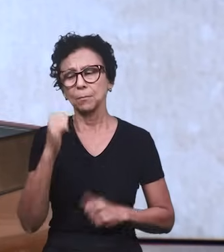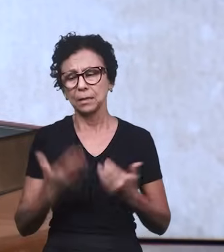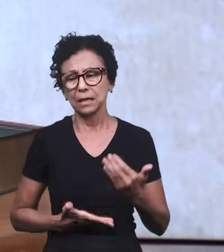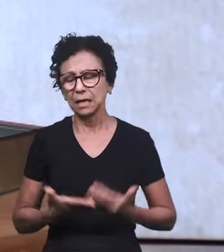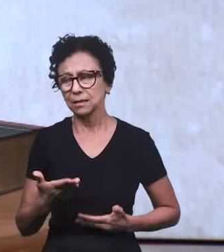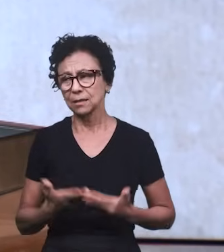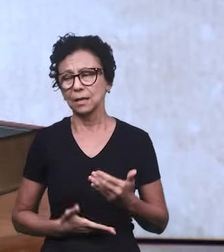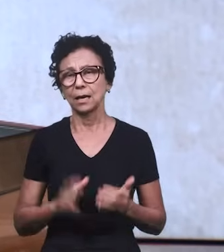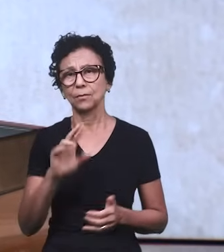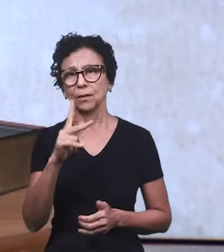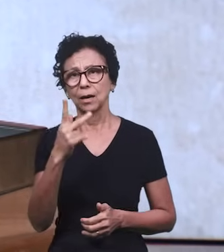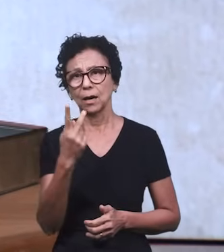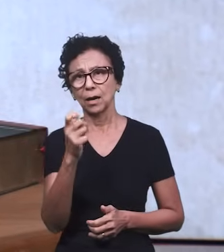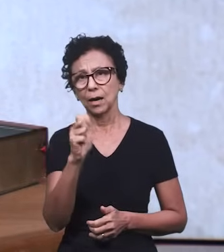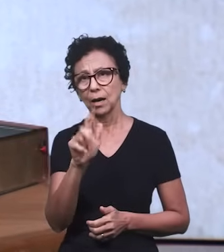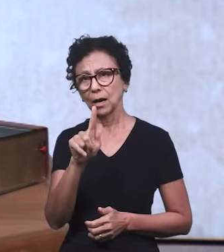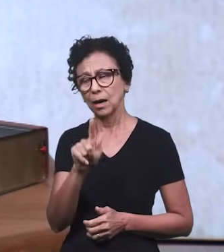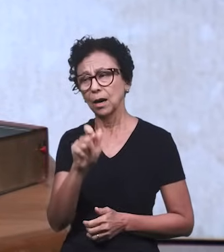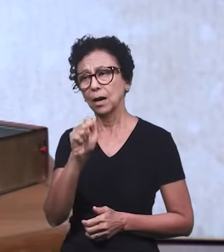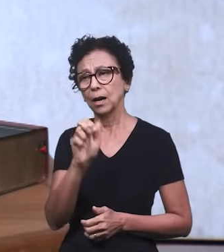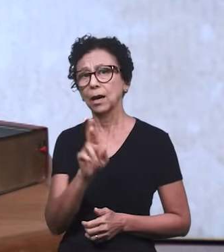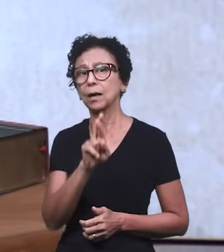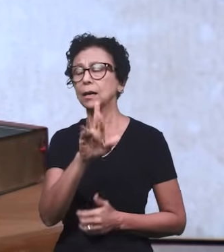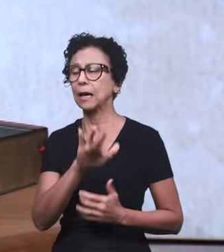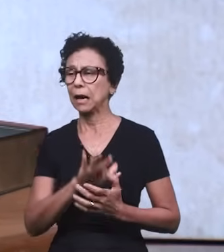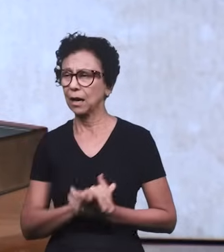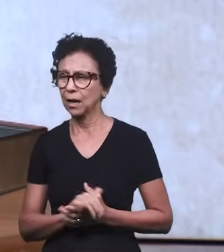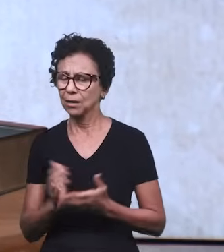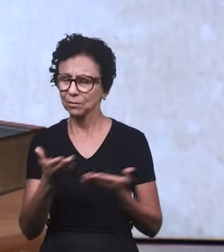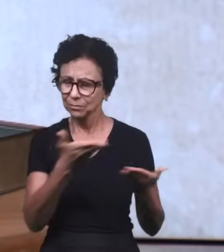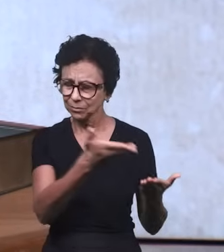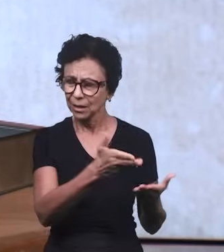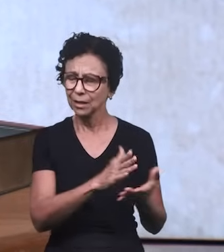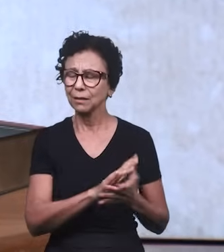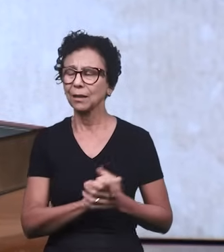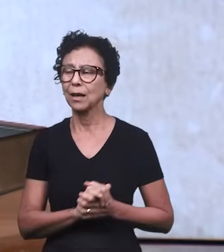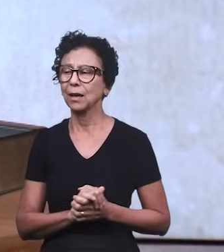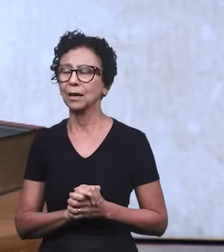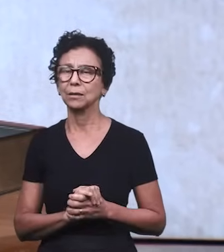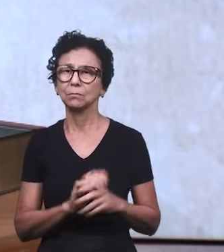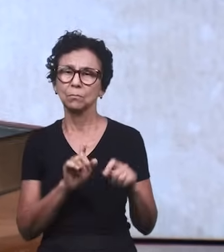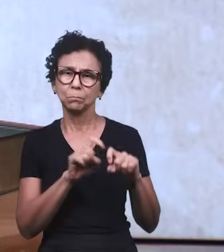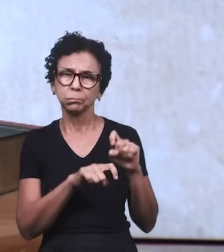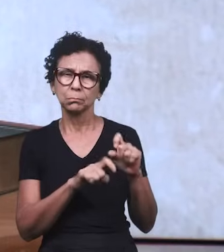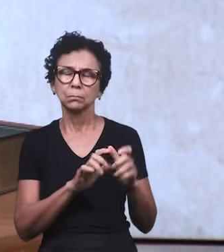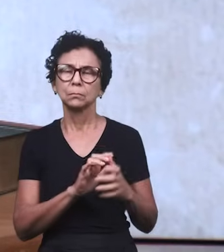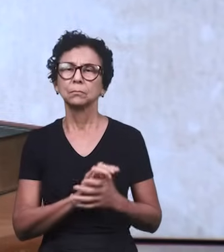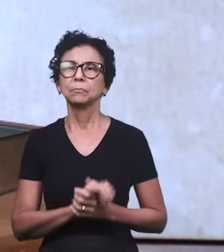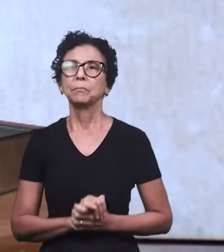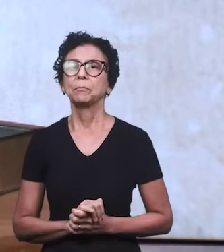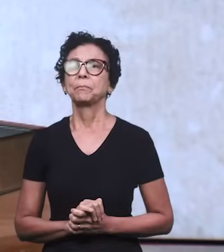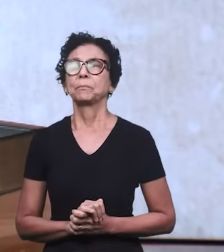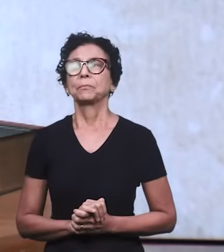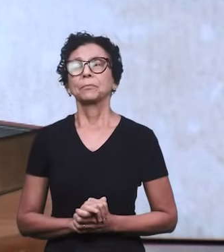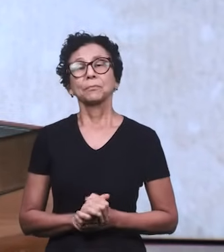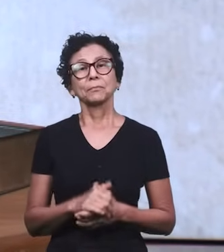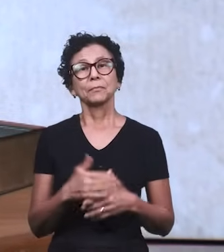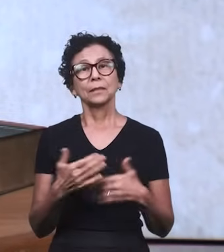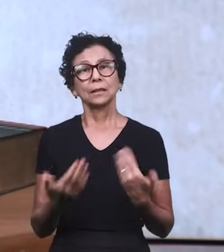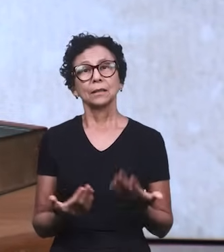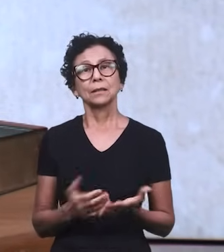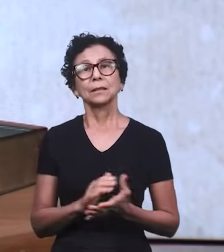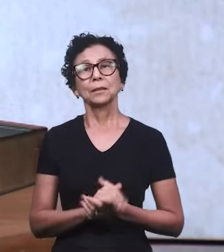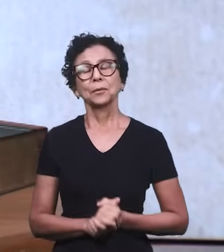egípcia sua serva e deua por mulher a Abraão seu marido ao fim de 10 anos que Abraão